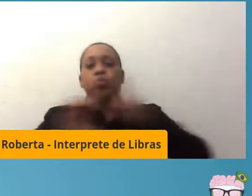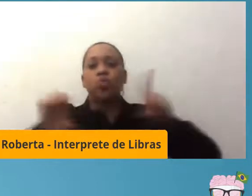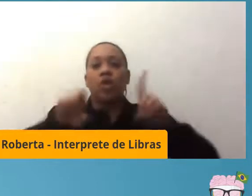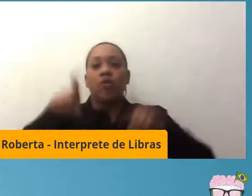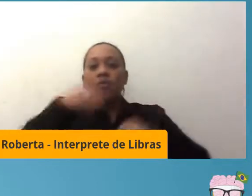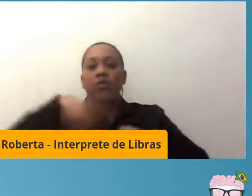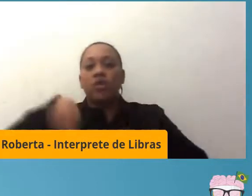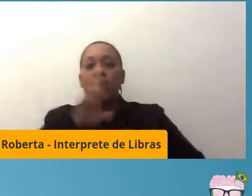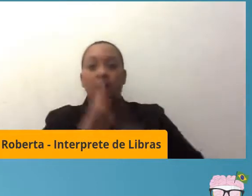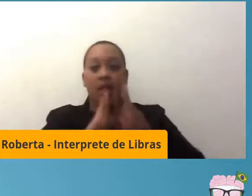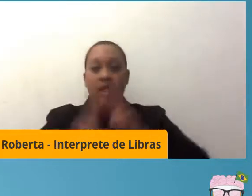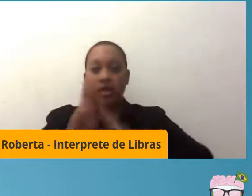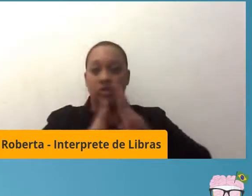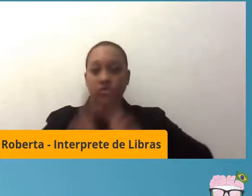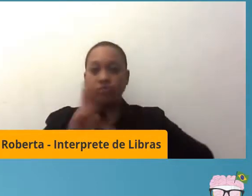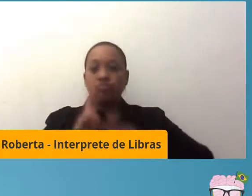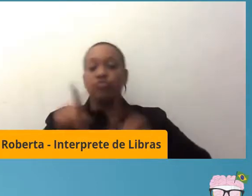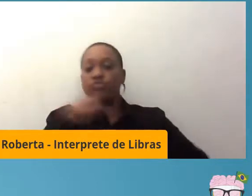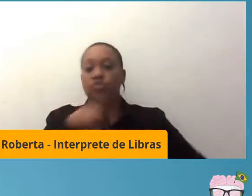microfone.